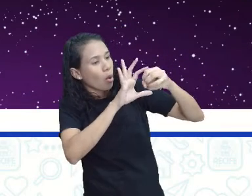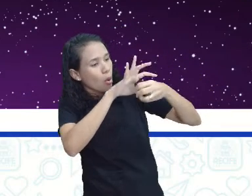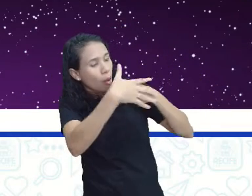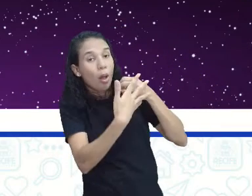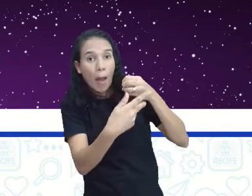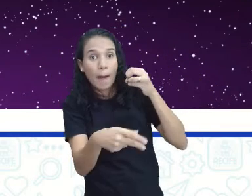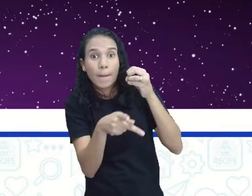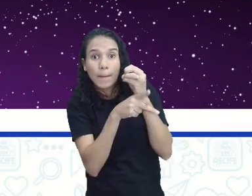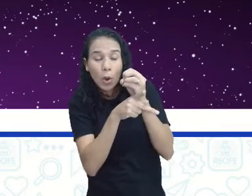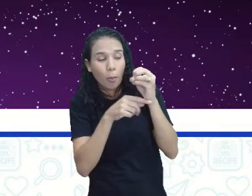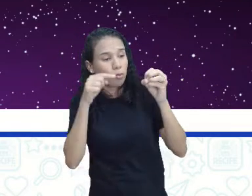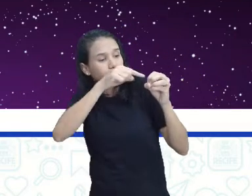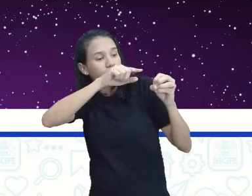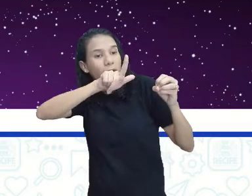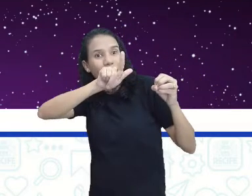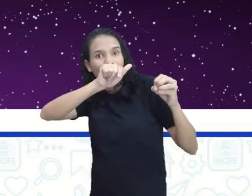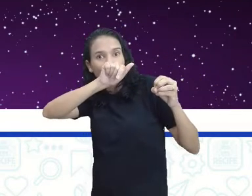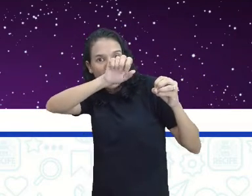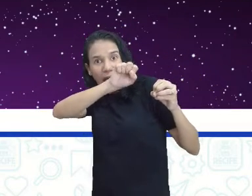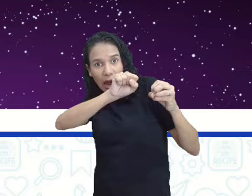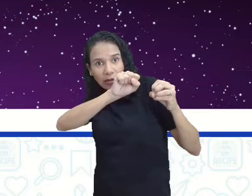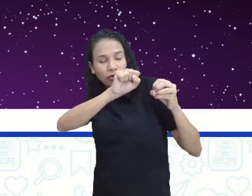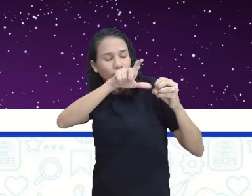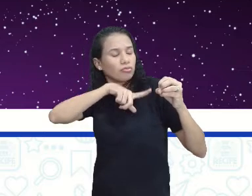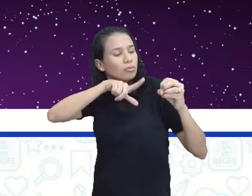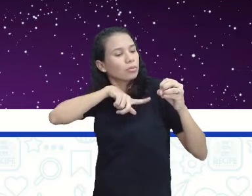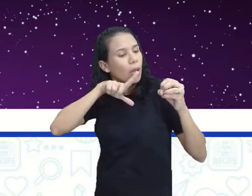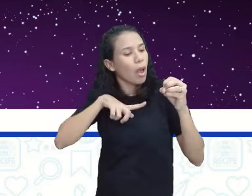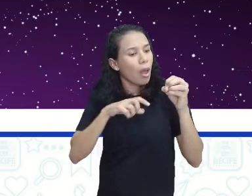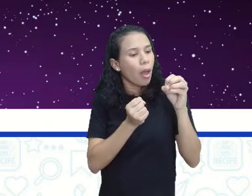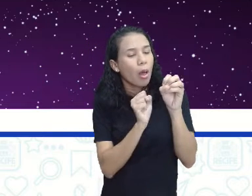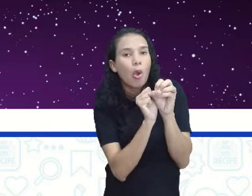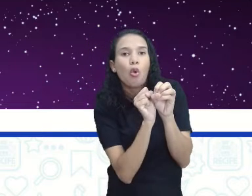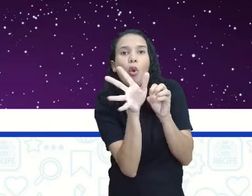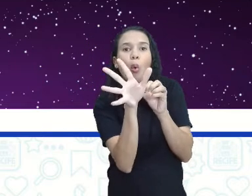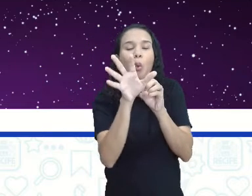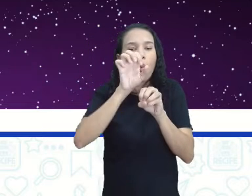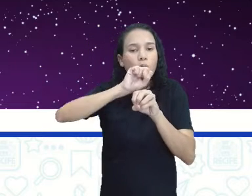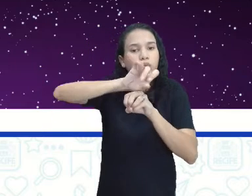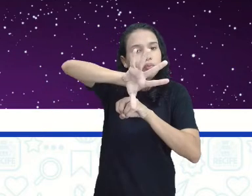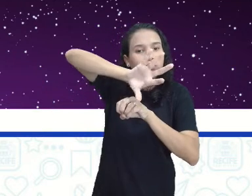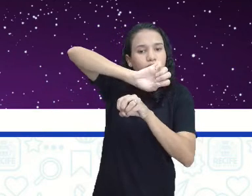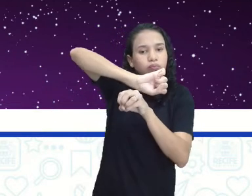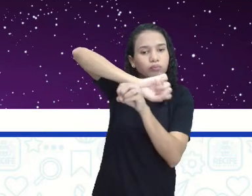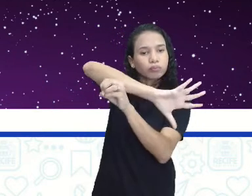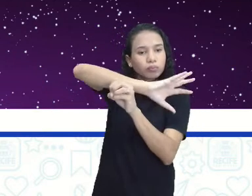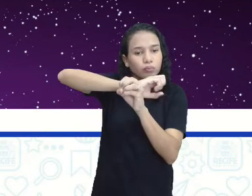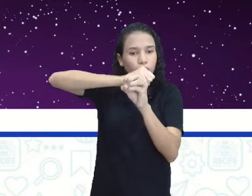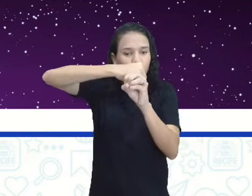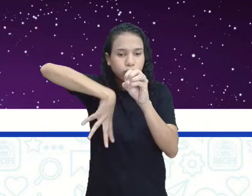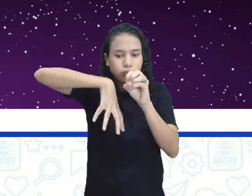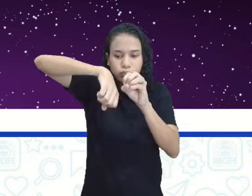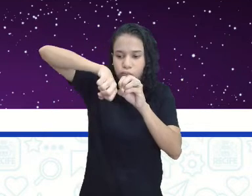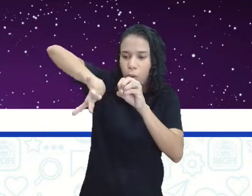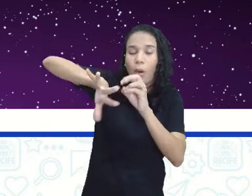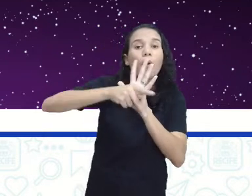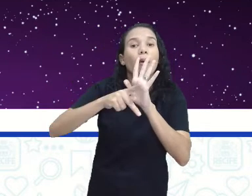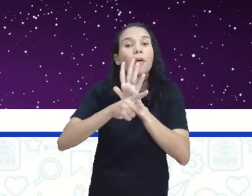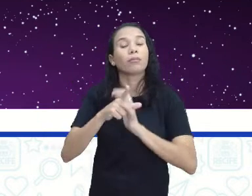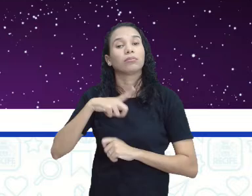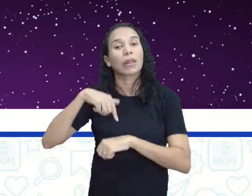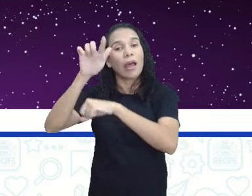esferas gigantes compostas de gases que produzem reações nucleares e, pela ação